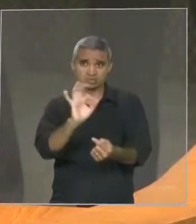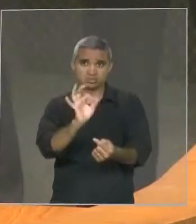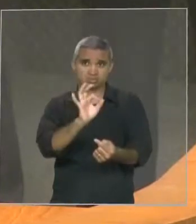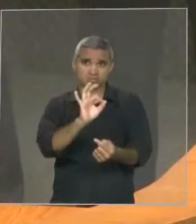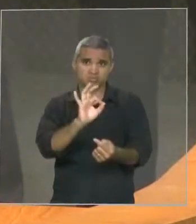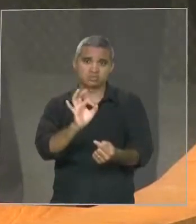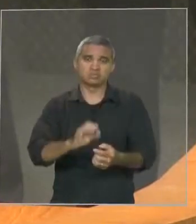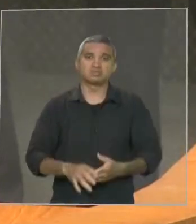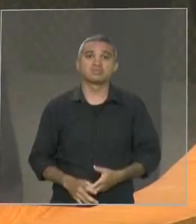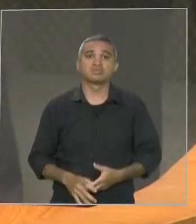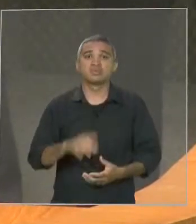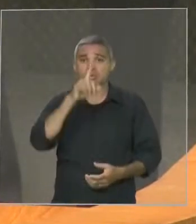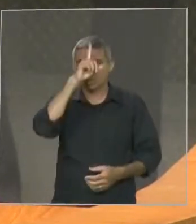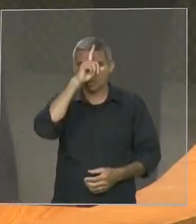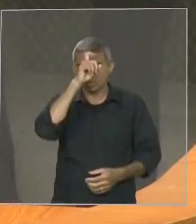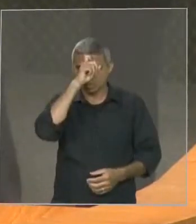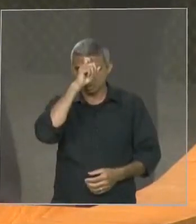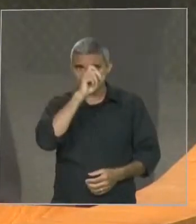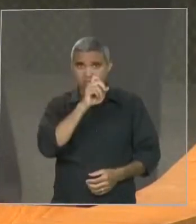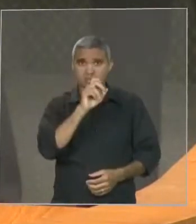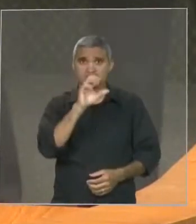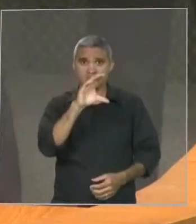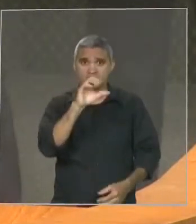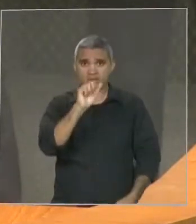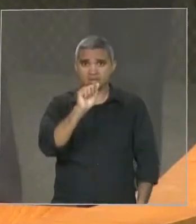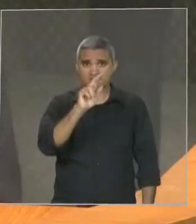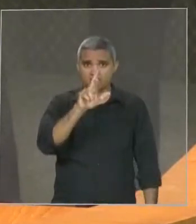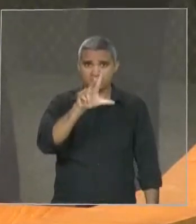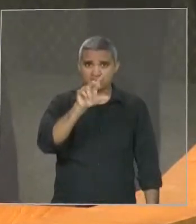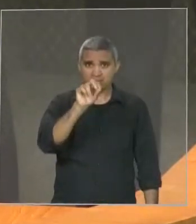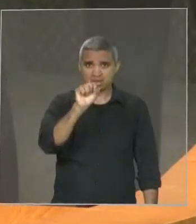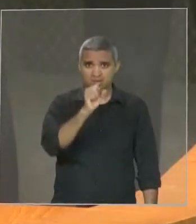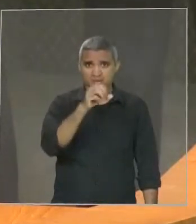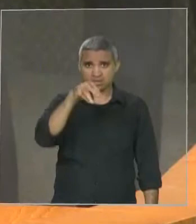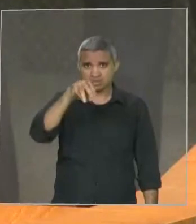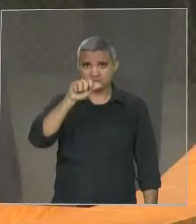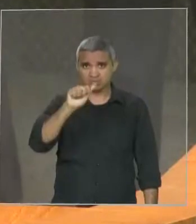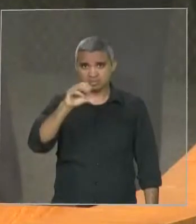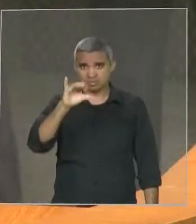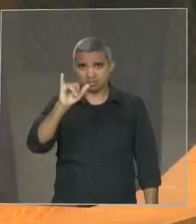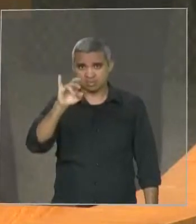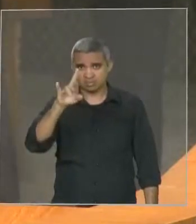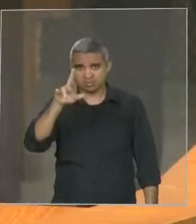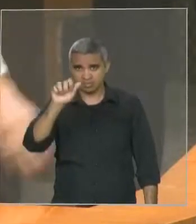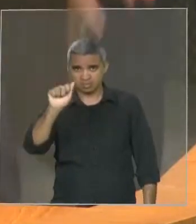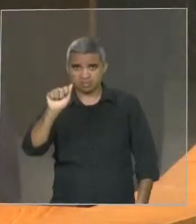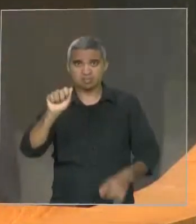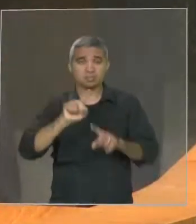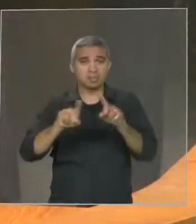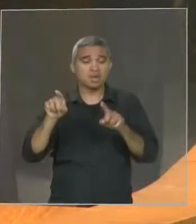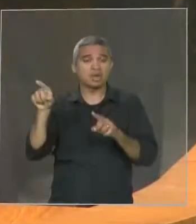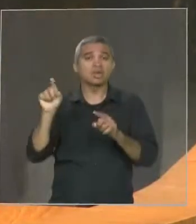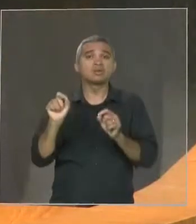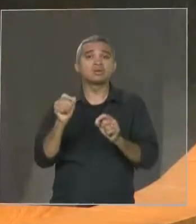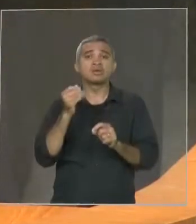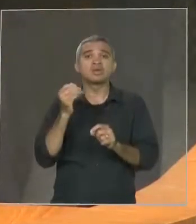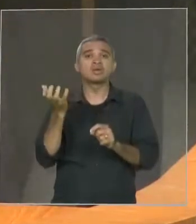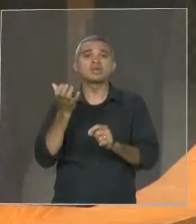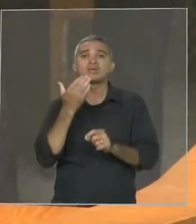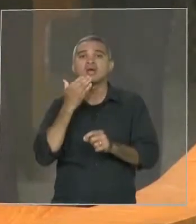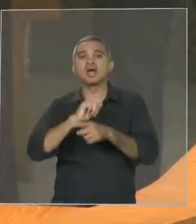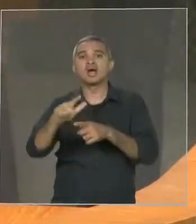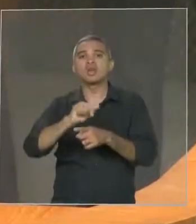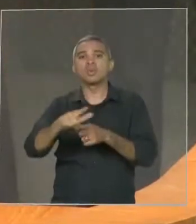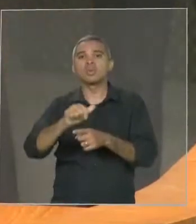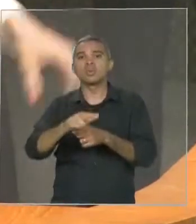Carlos Macieira, uma estrutura como nenhuma outra, mas não, ele preferiu alugar uma clínica de uma funcionária